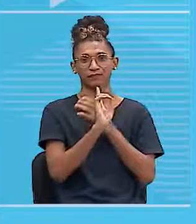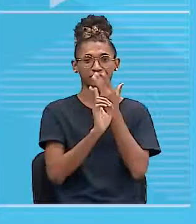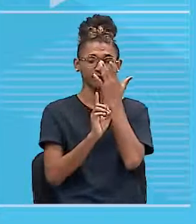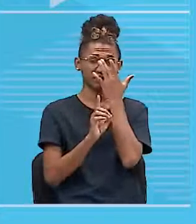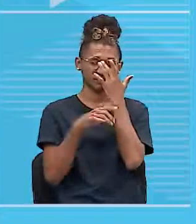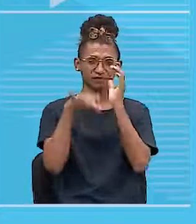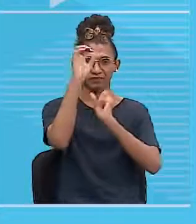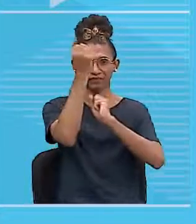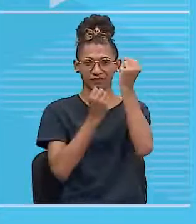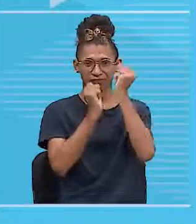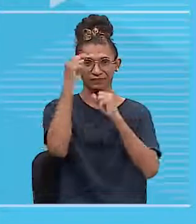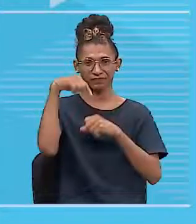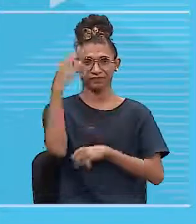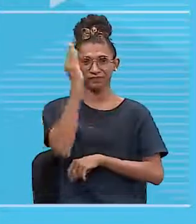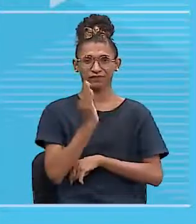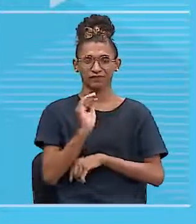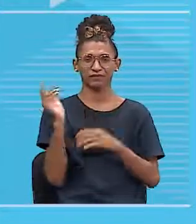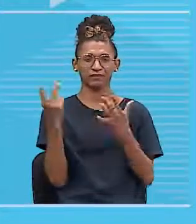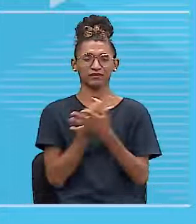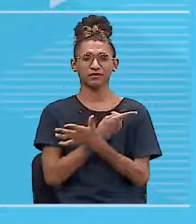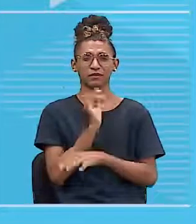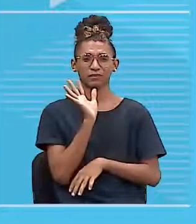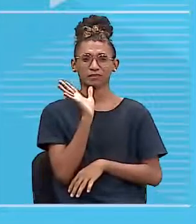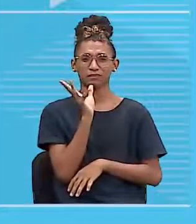tardia que é isso hein